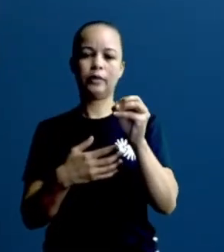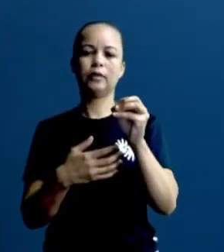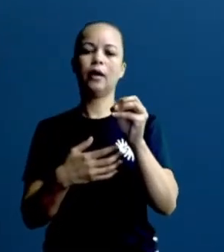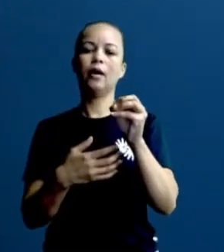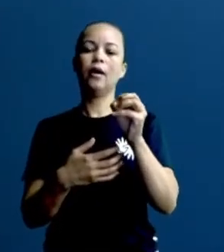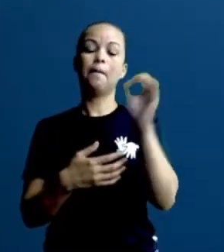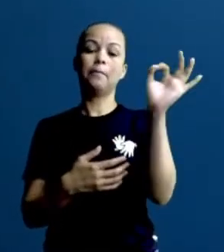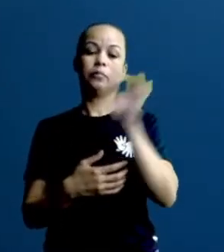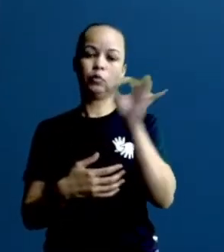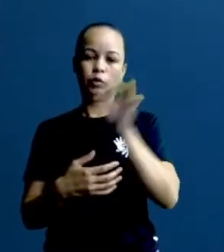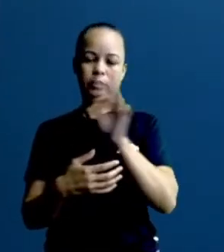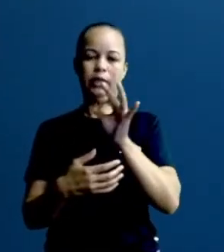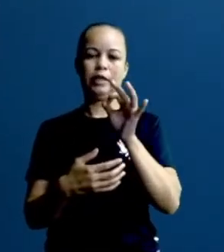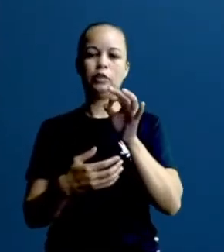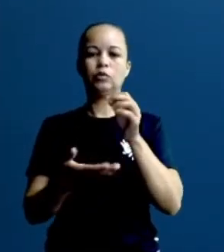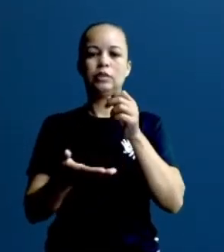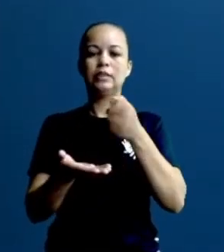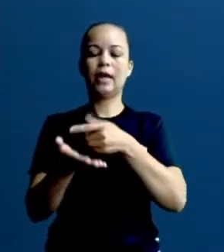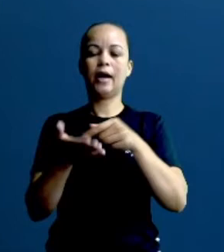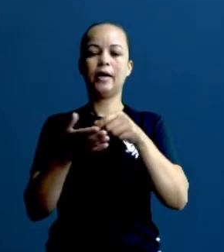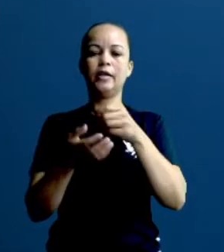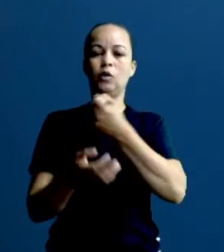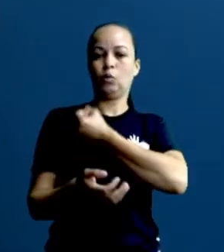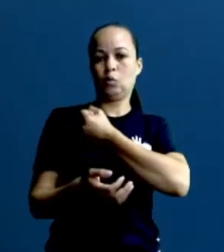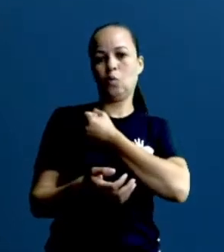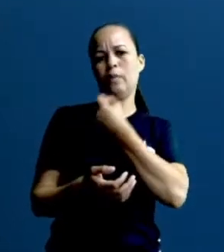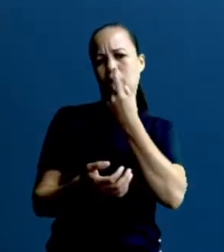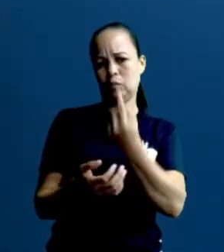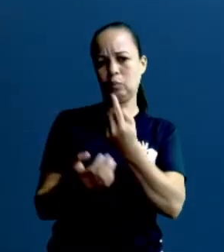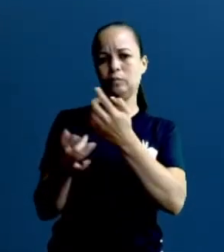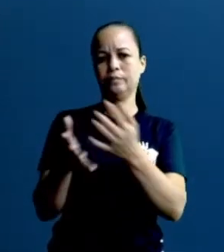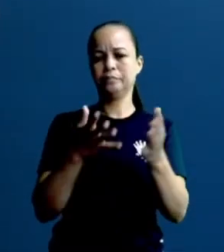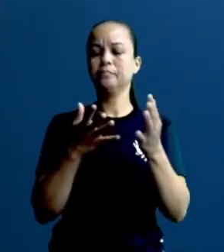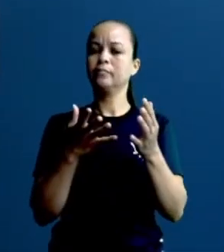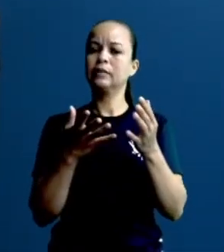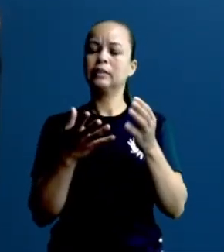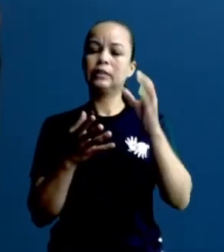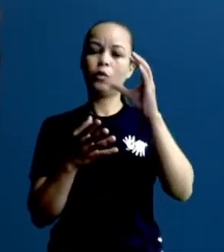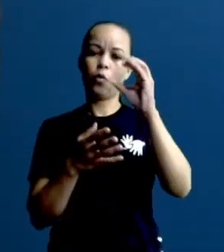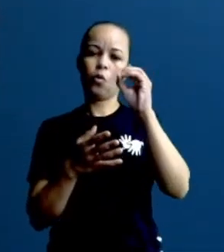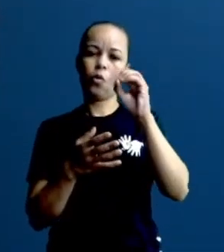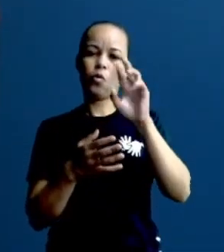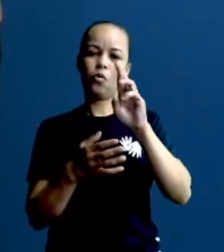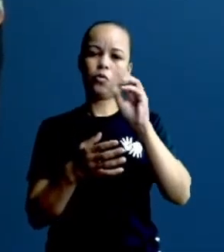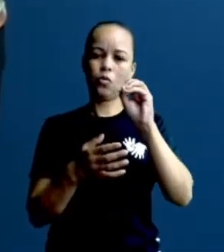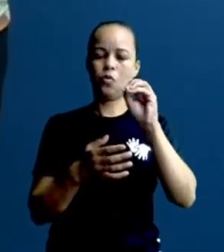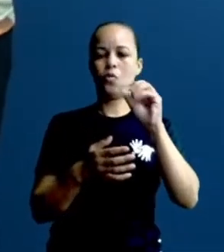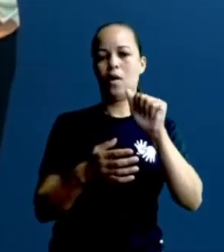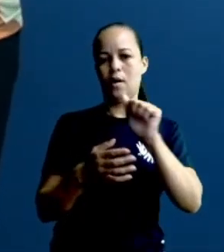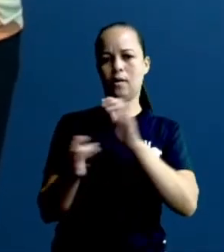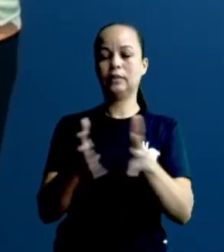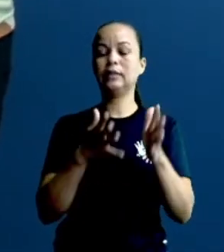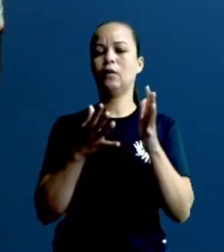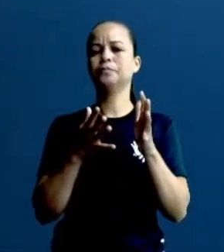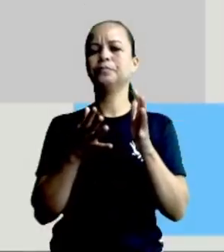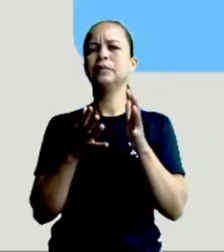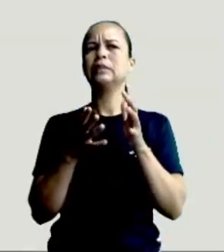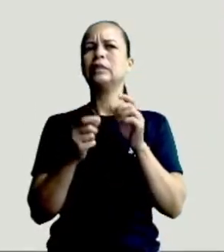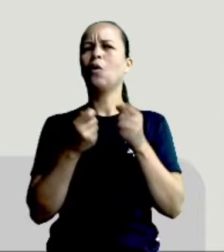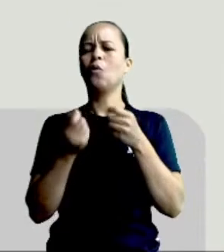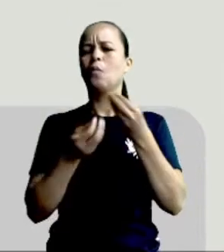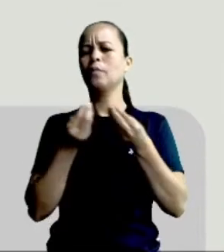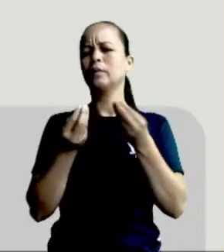2 possibilidades. Quando eu jogar, vai me dar o quê? 50% de ser cara e 50% de sair coroa. Como é